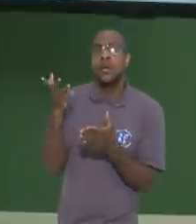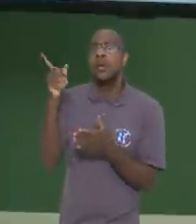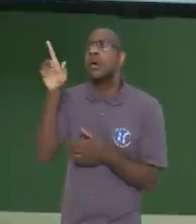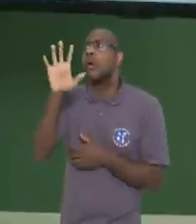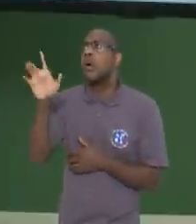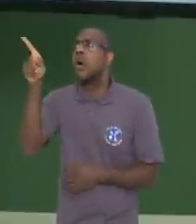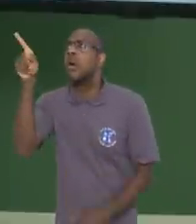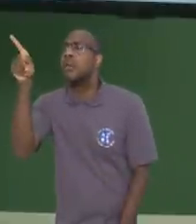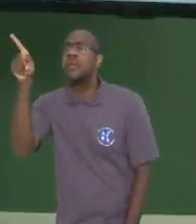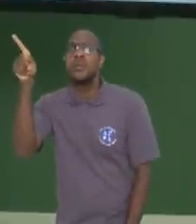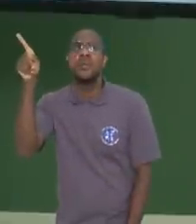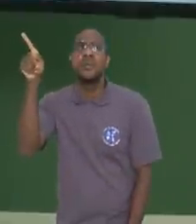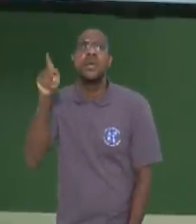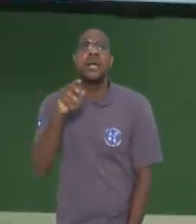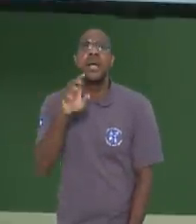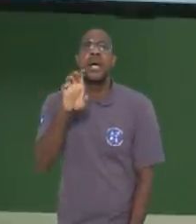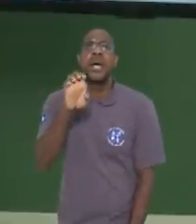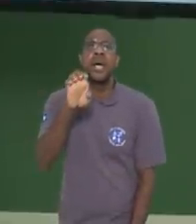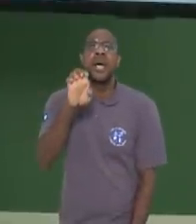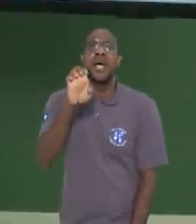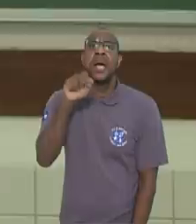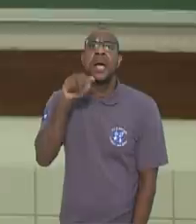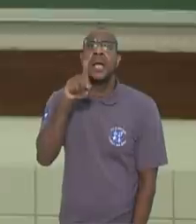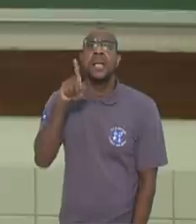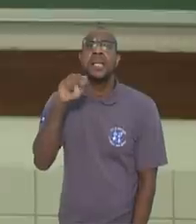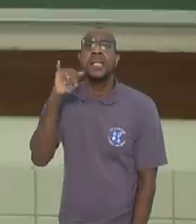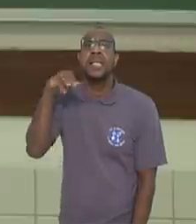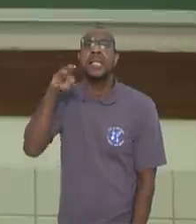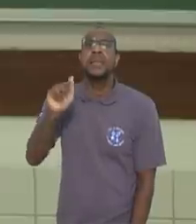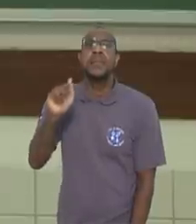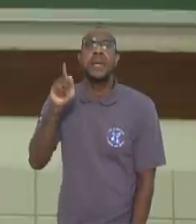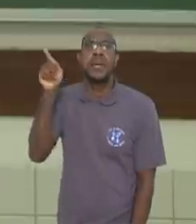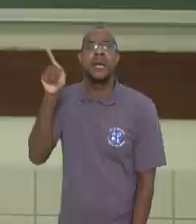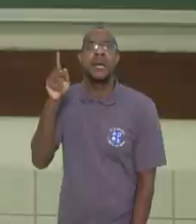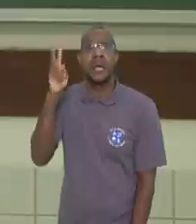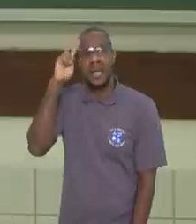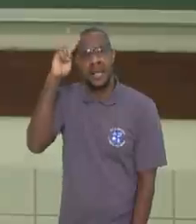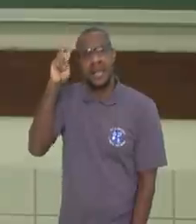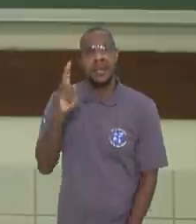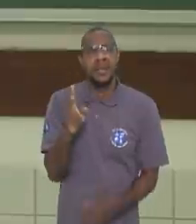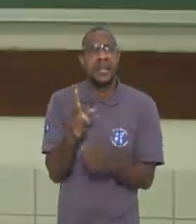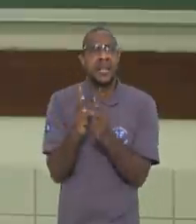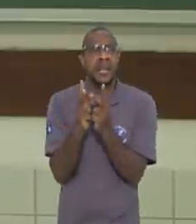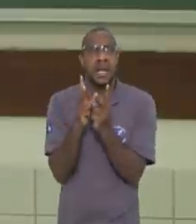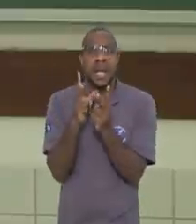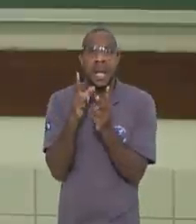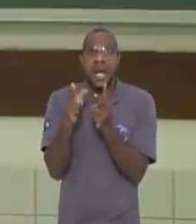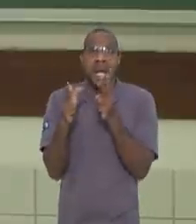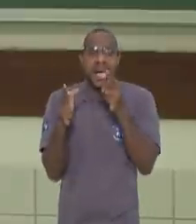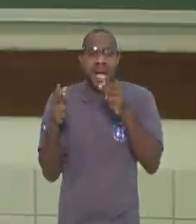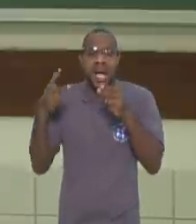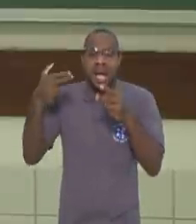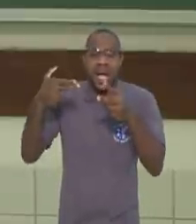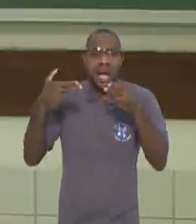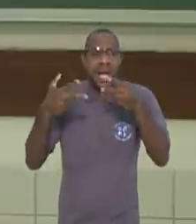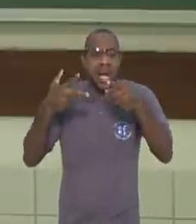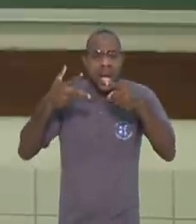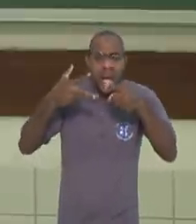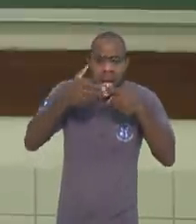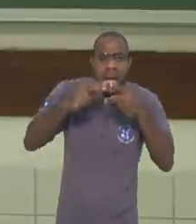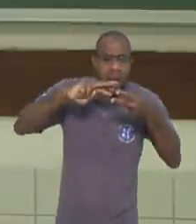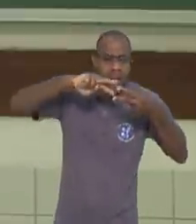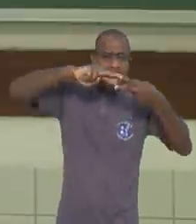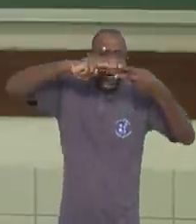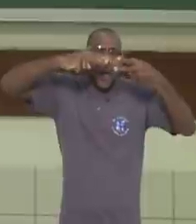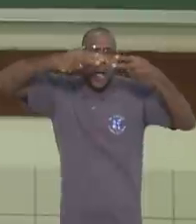de restrição. O que é uma enzima de restrição mesmo, gente? Lembra que eram aquelas tesourinhas, aquelas enzimas que cortam um determinado pedaço do DNA de